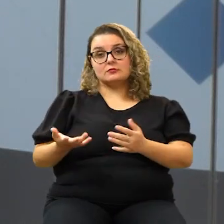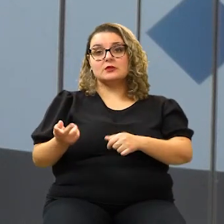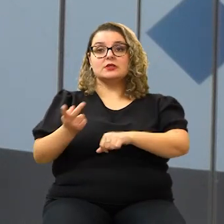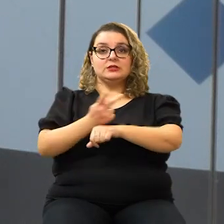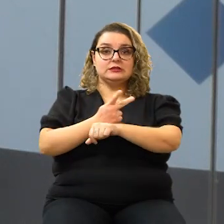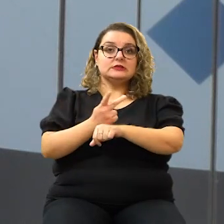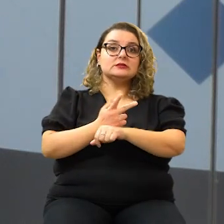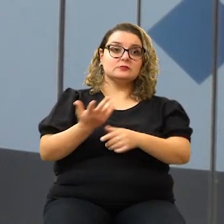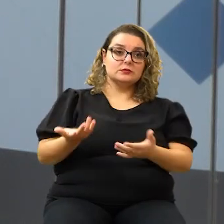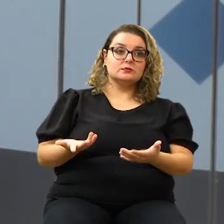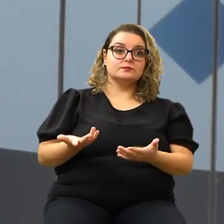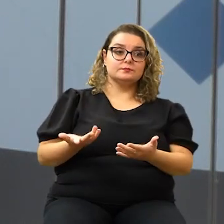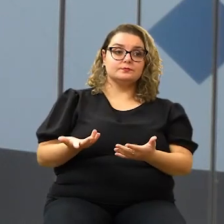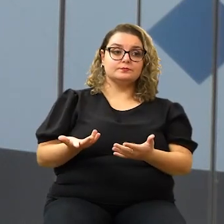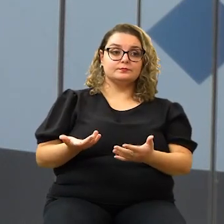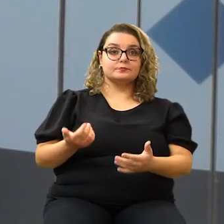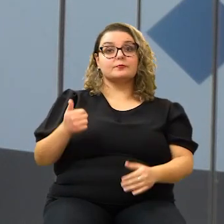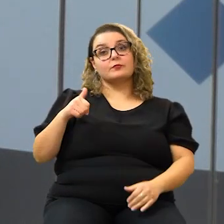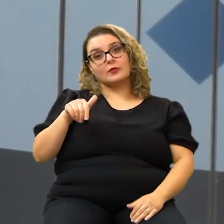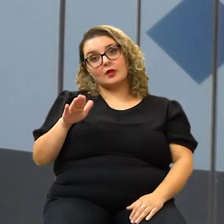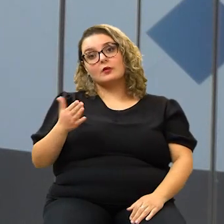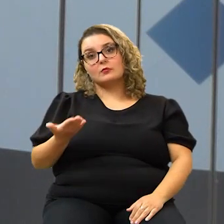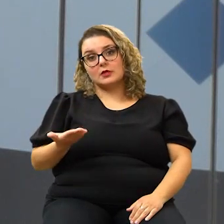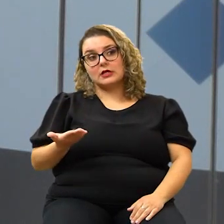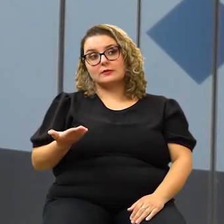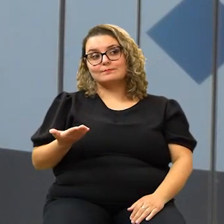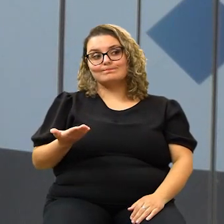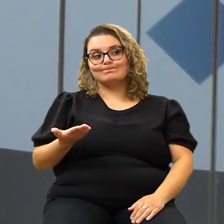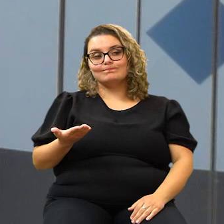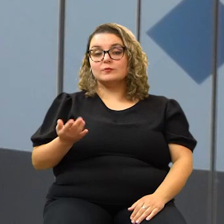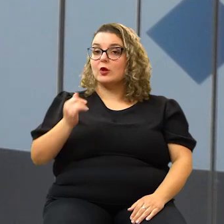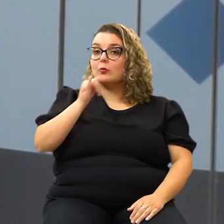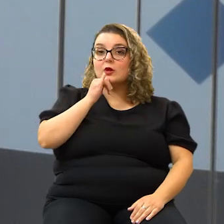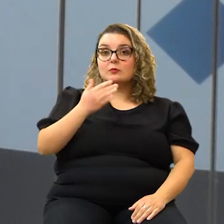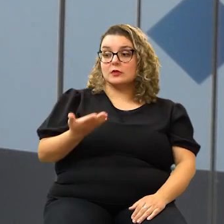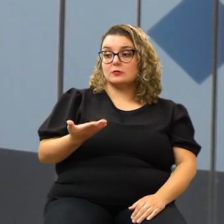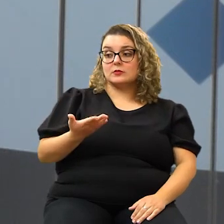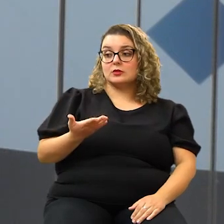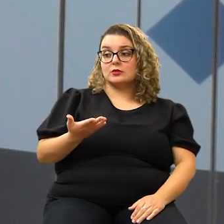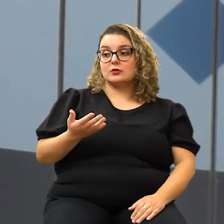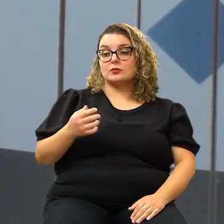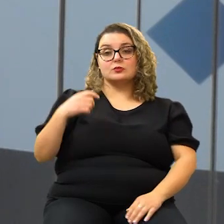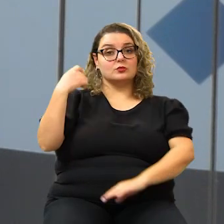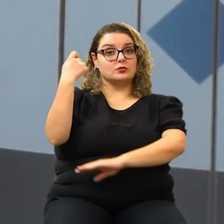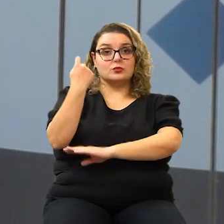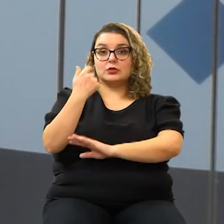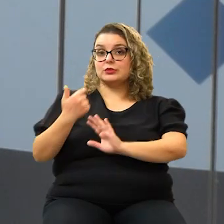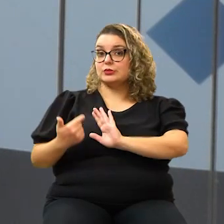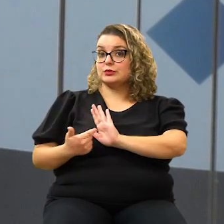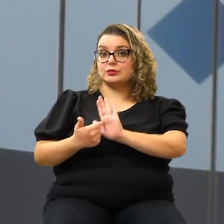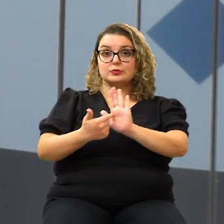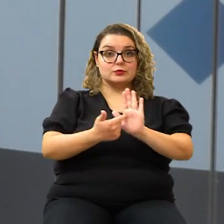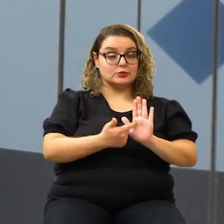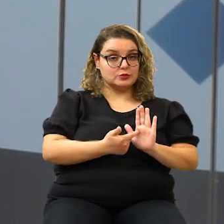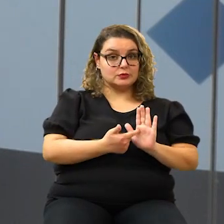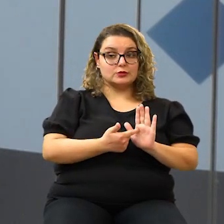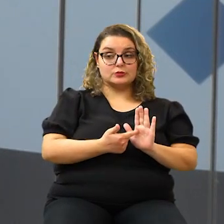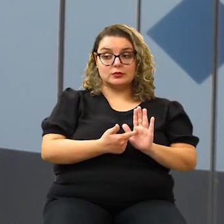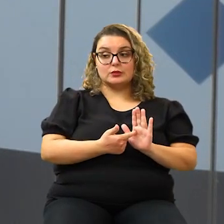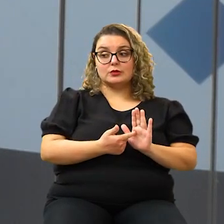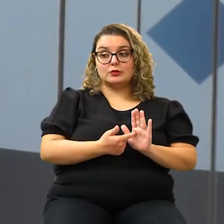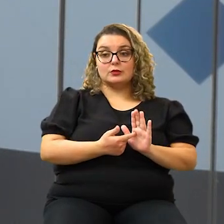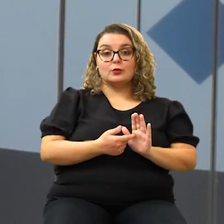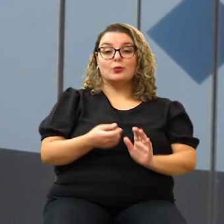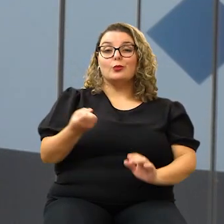buscando cada vez mais, mas, por exemplo, a situação do Rio Grande do Sul nos mostrou o quão